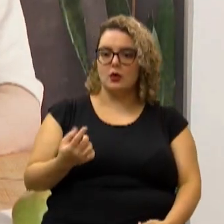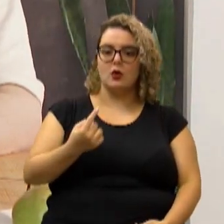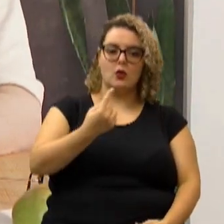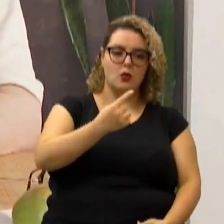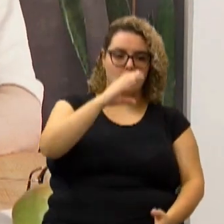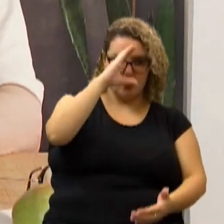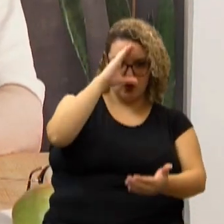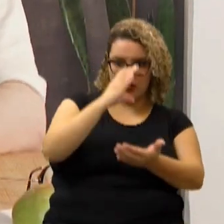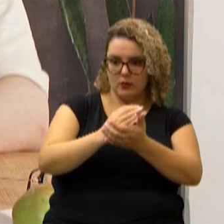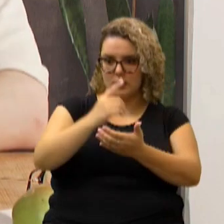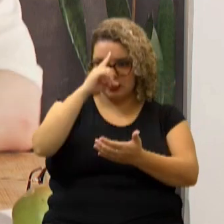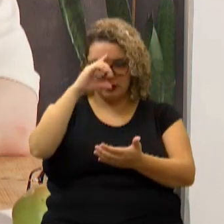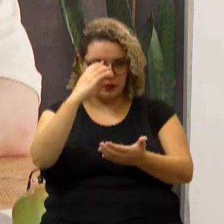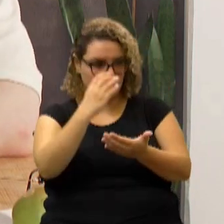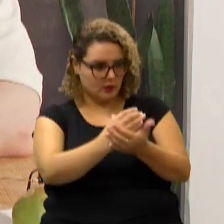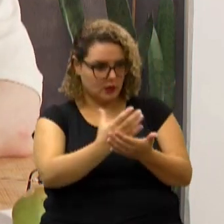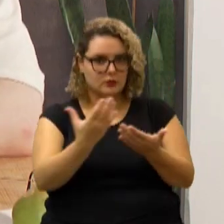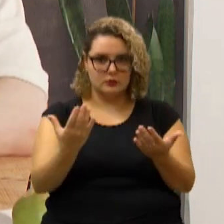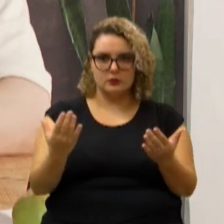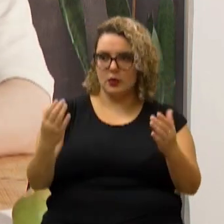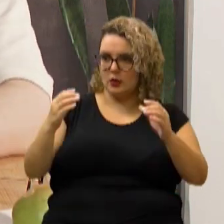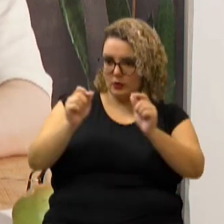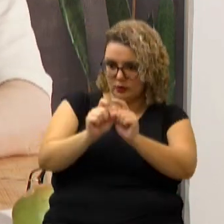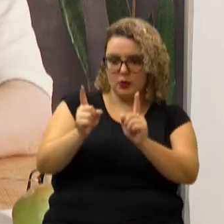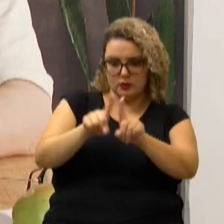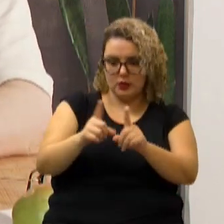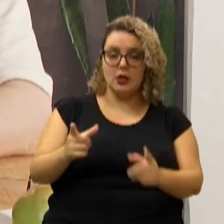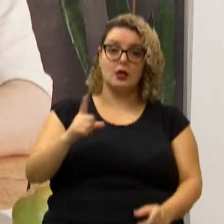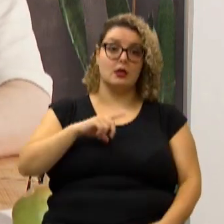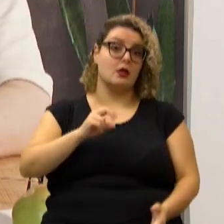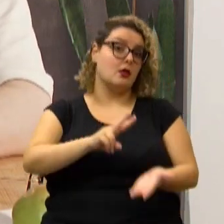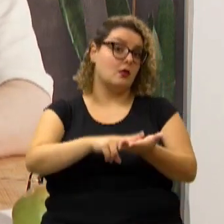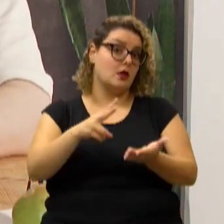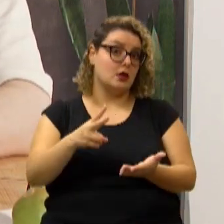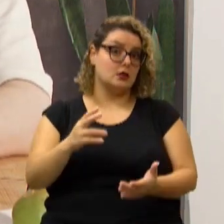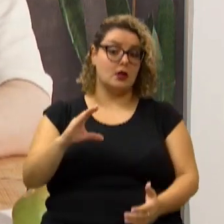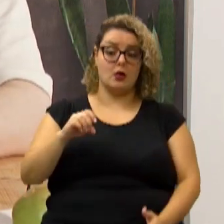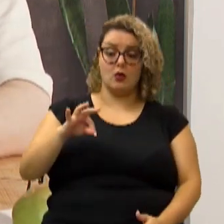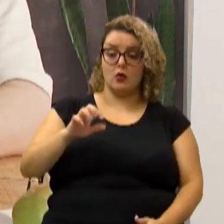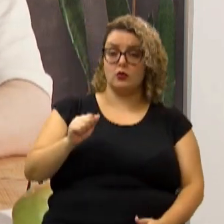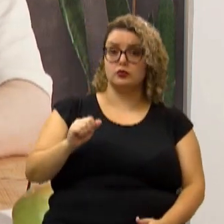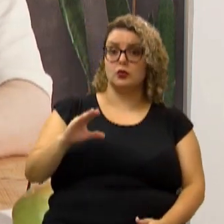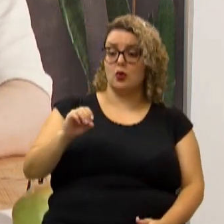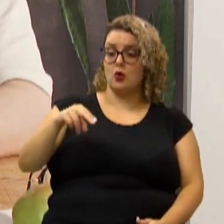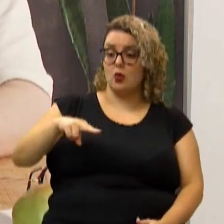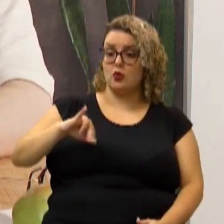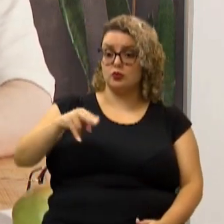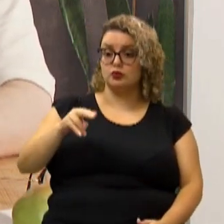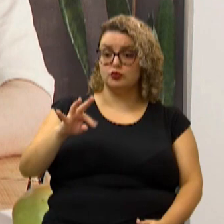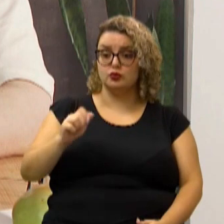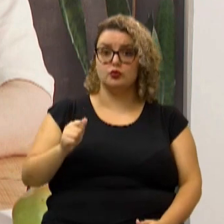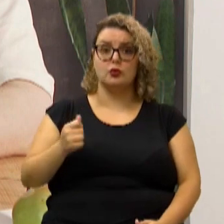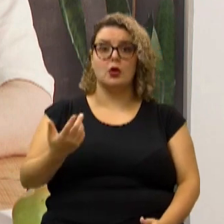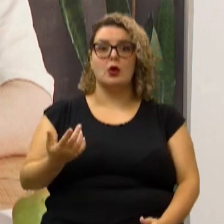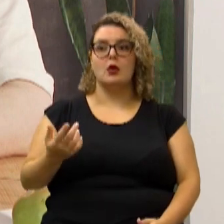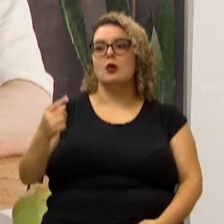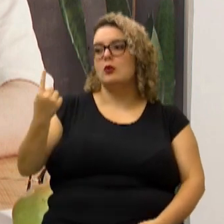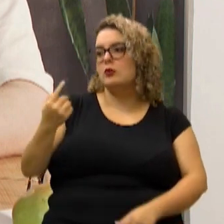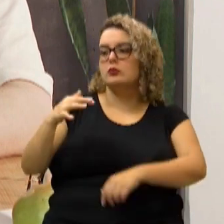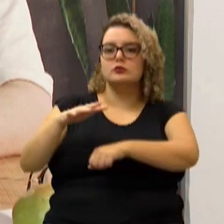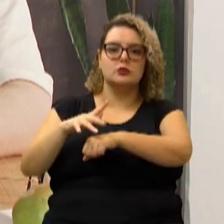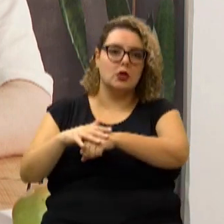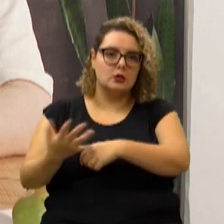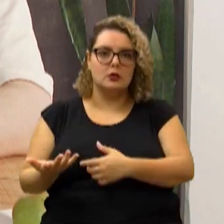um confia muito no outro existe uma vantagem de você ter uma conta conjunta que eventualmente um adoecendo